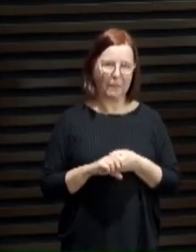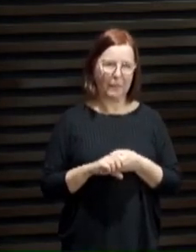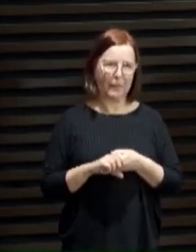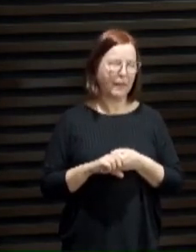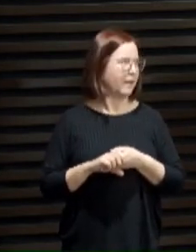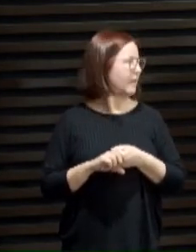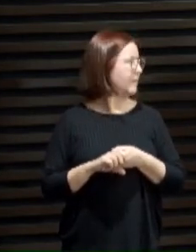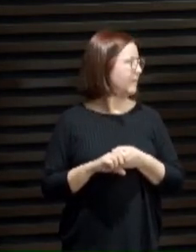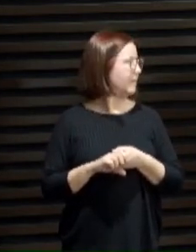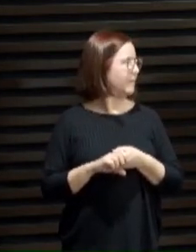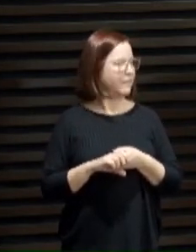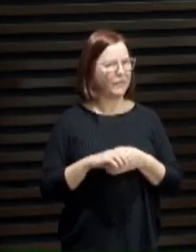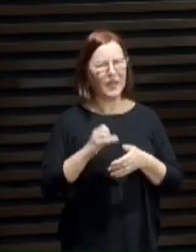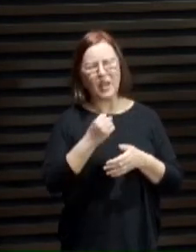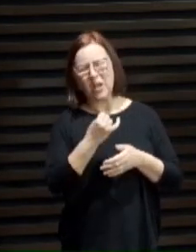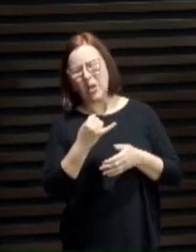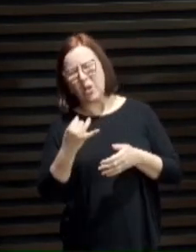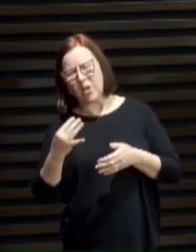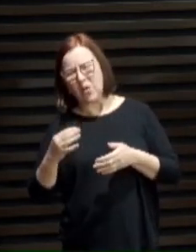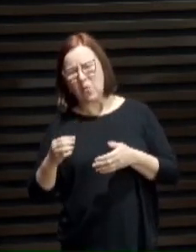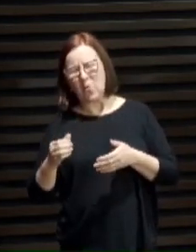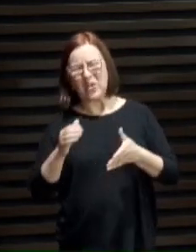Quantos e quantos casamentos vão indo,